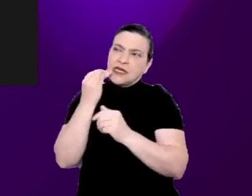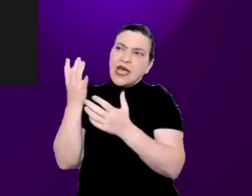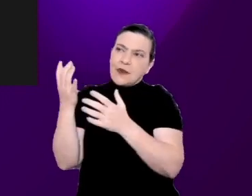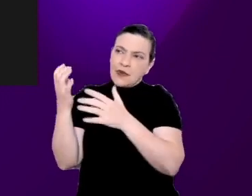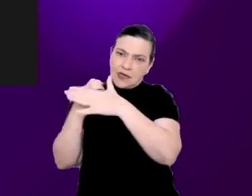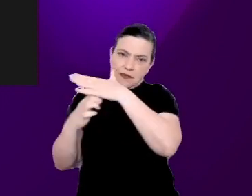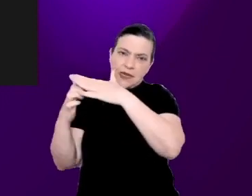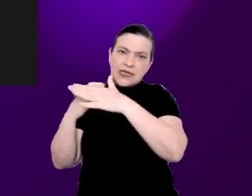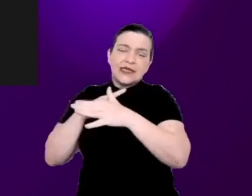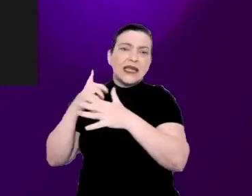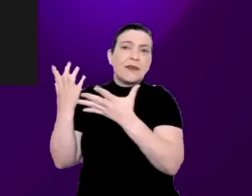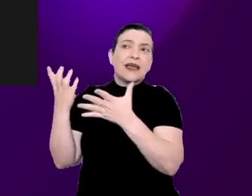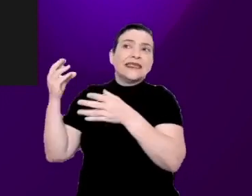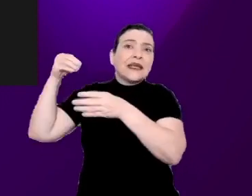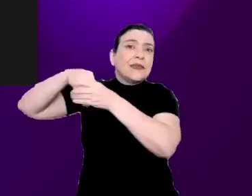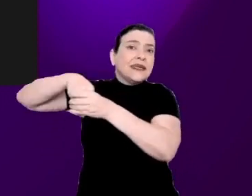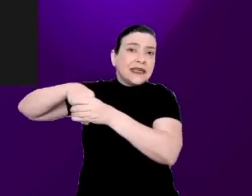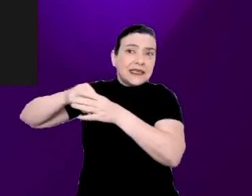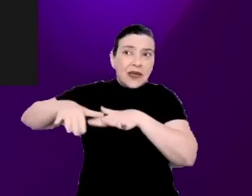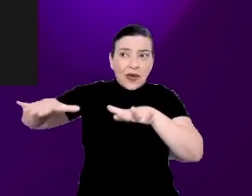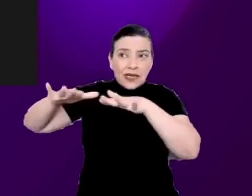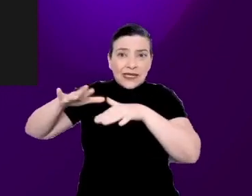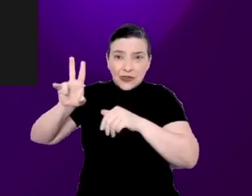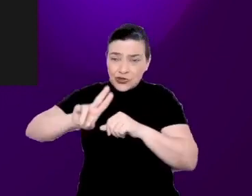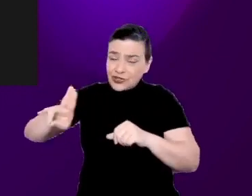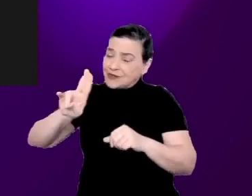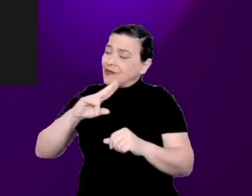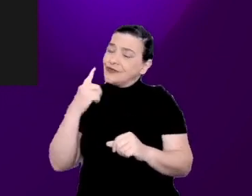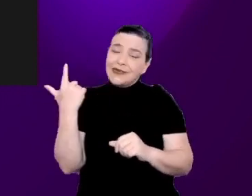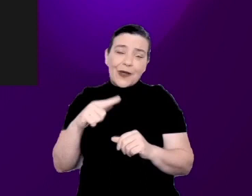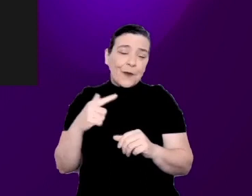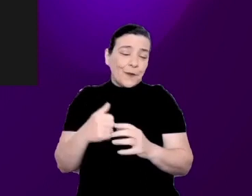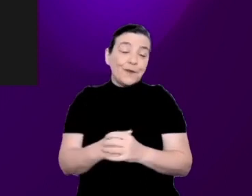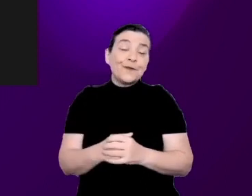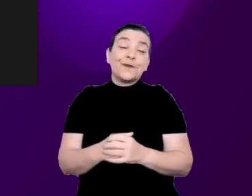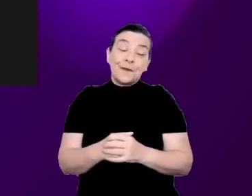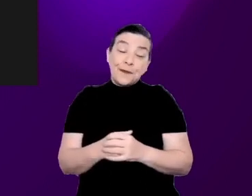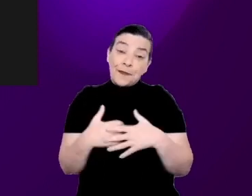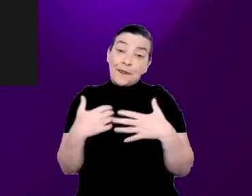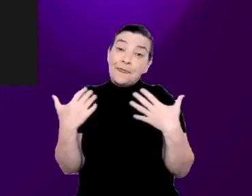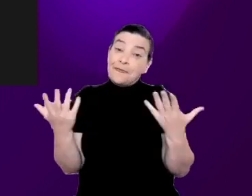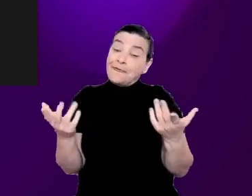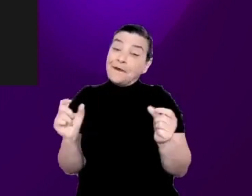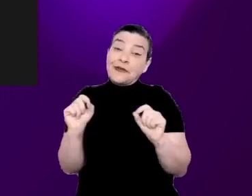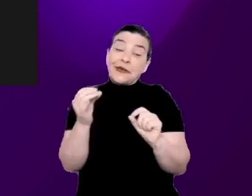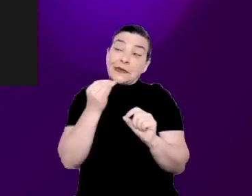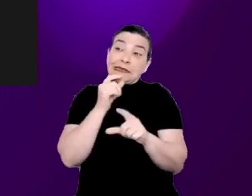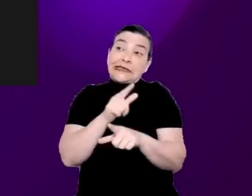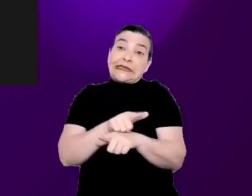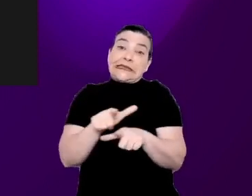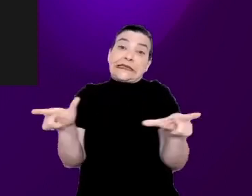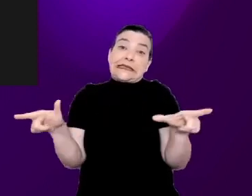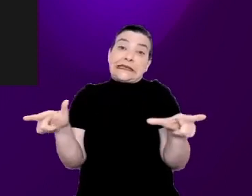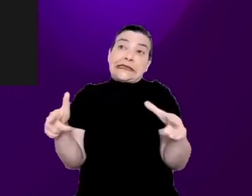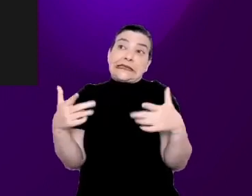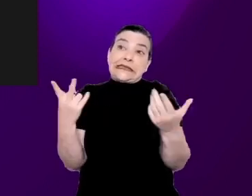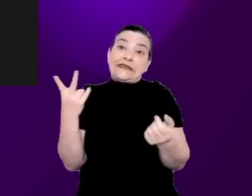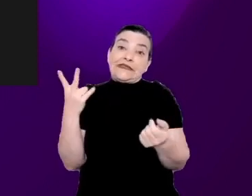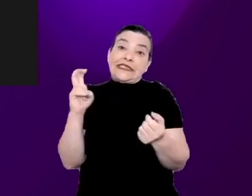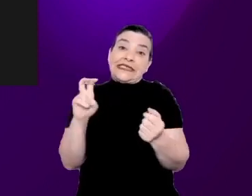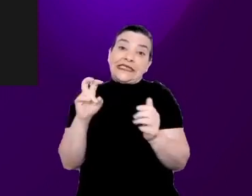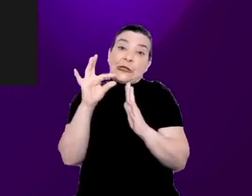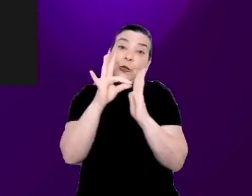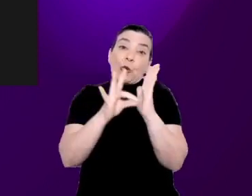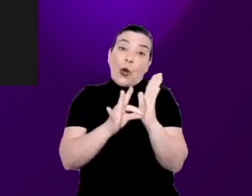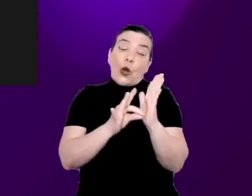maioria das implantações as pessoas estão utilizando? Resposta: não. Então, o campo está lá em branco, enquanto a gente tem 25 códigos de